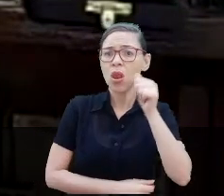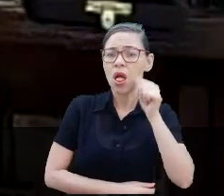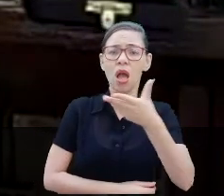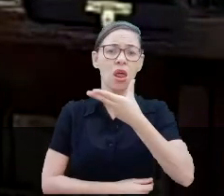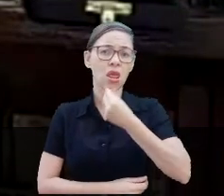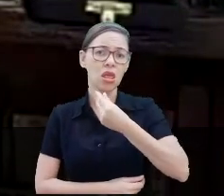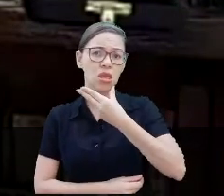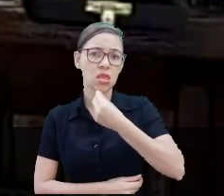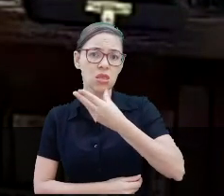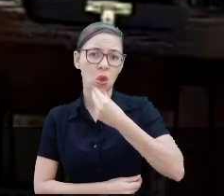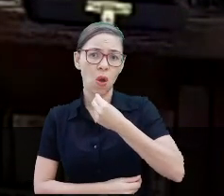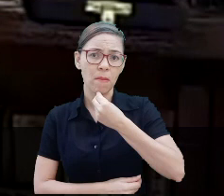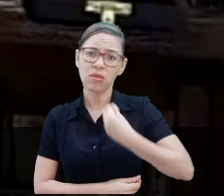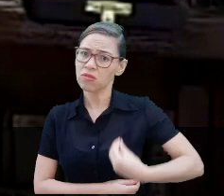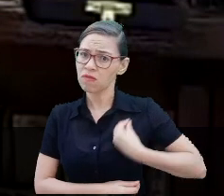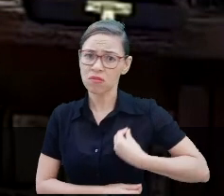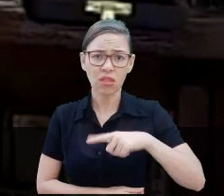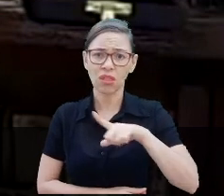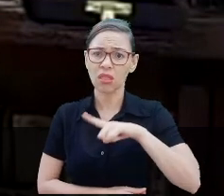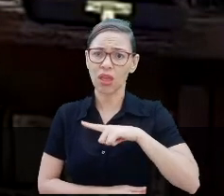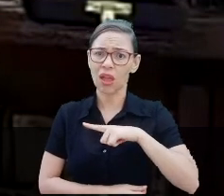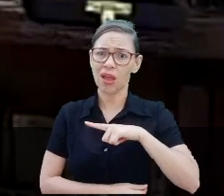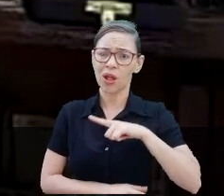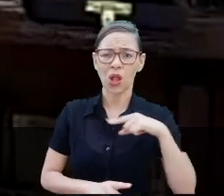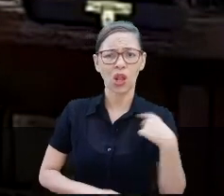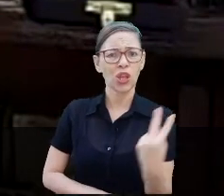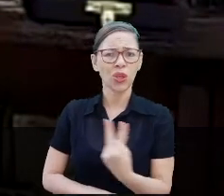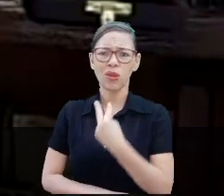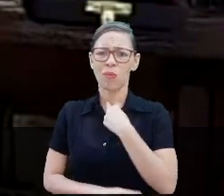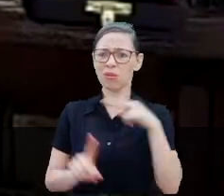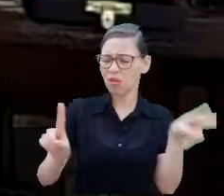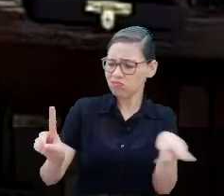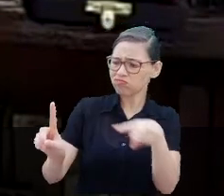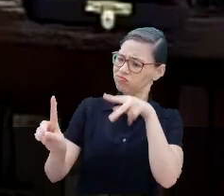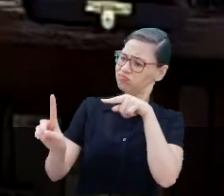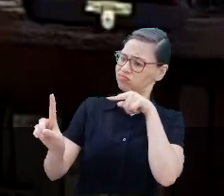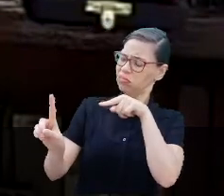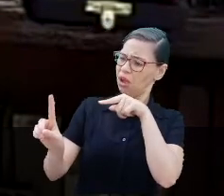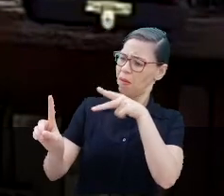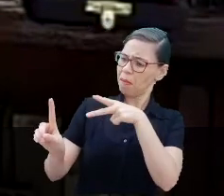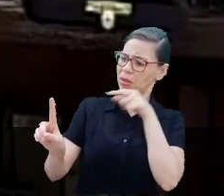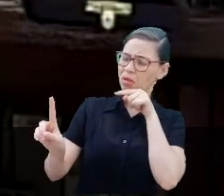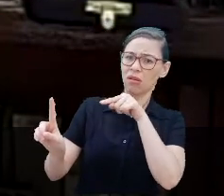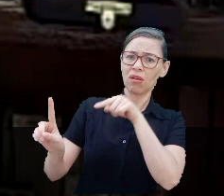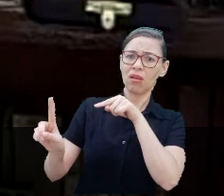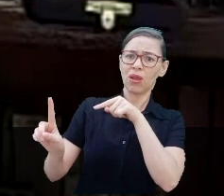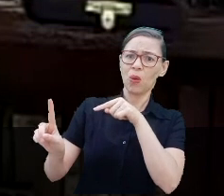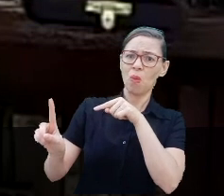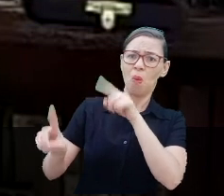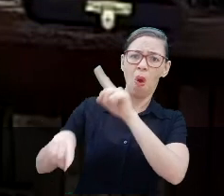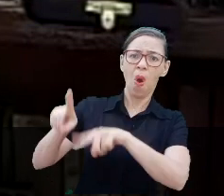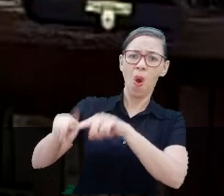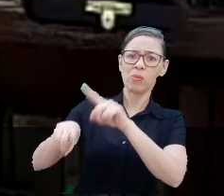trans, quando que mulheres trans são visíveis? De que forma? Apenas como